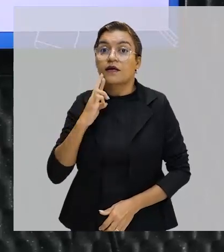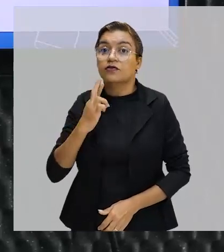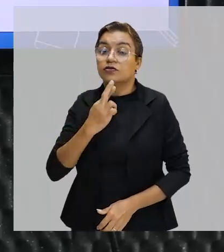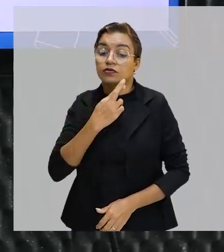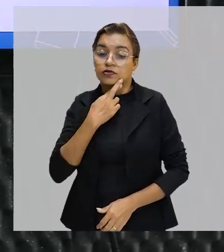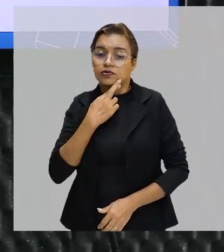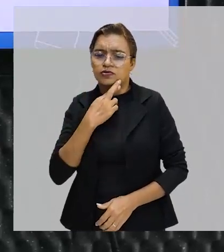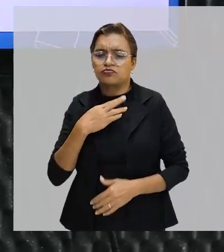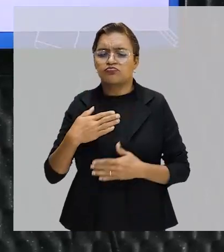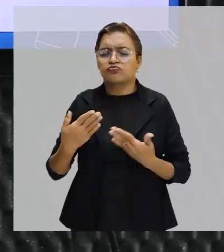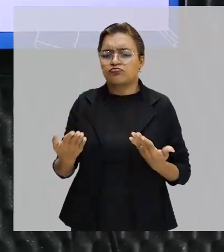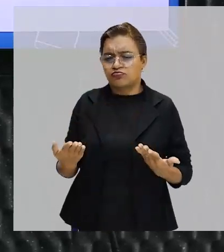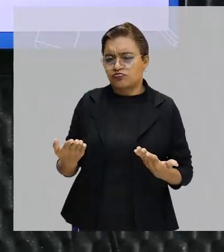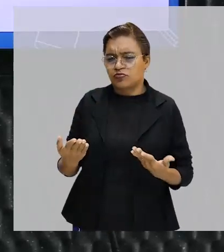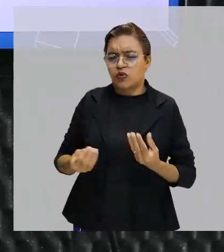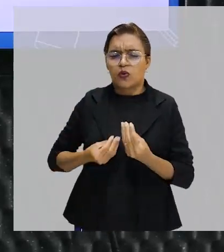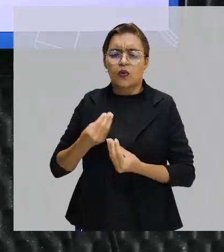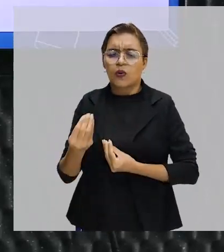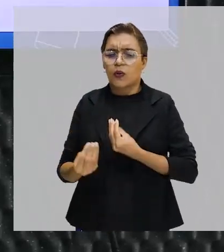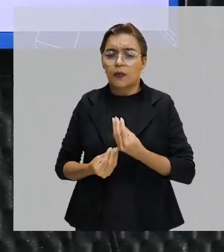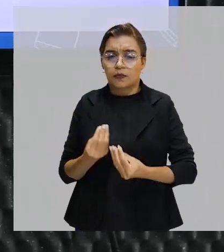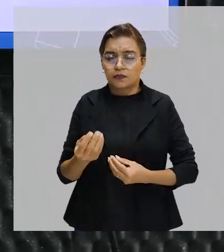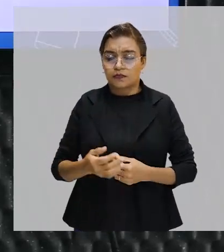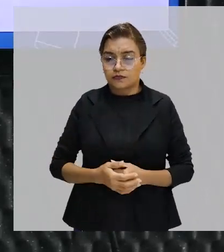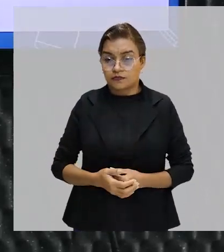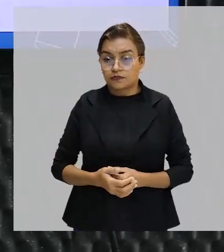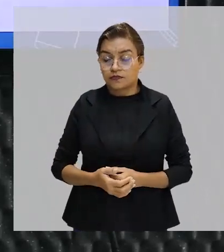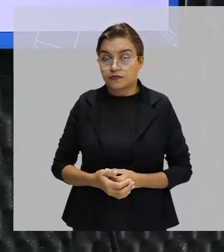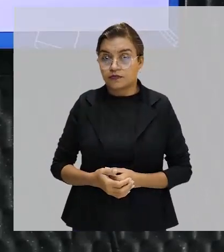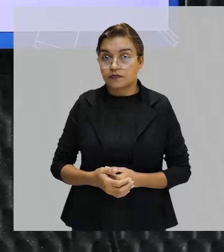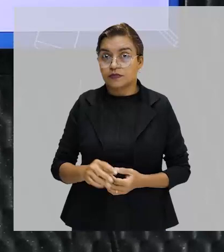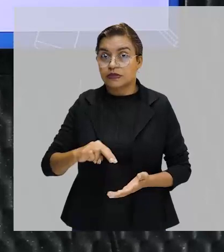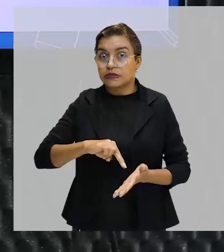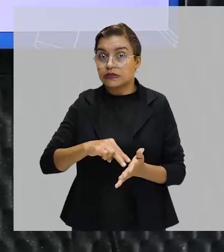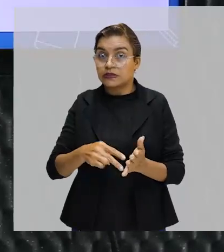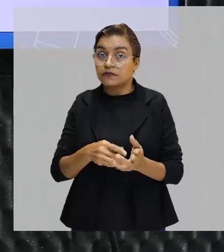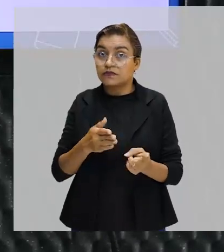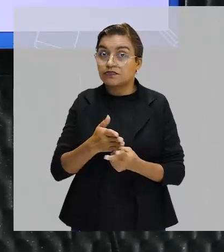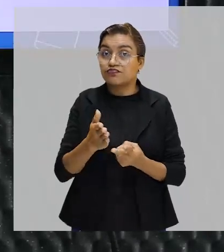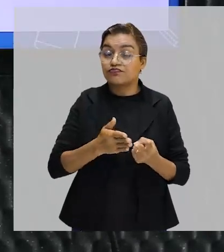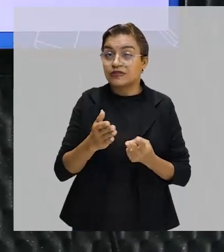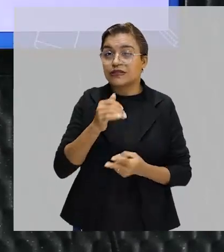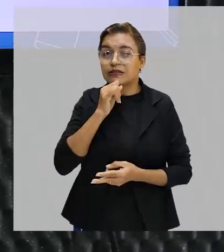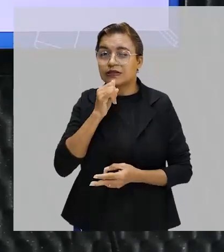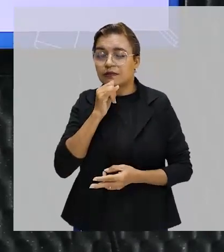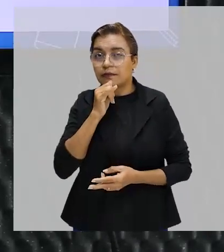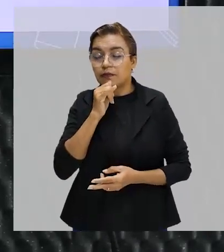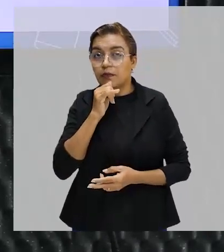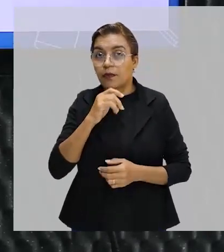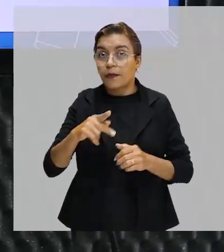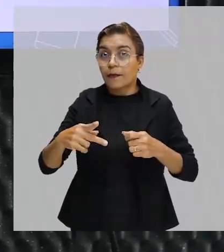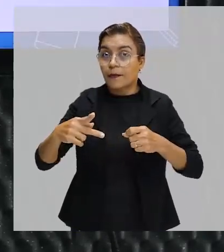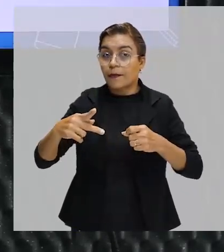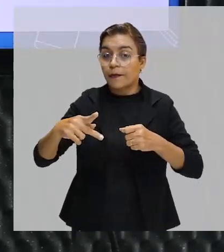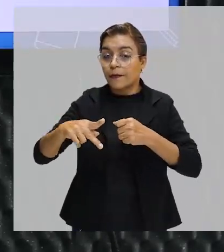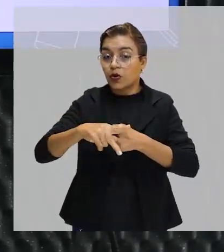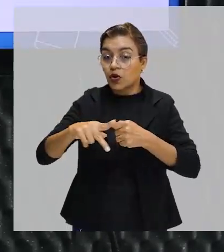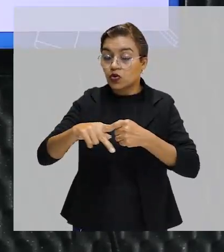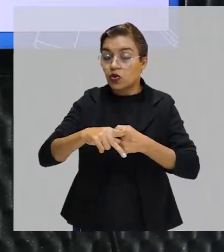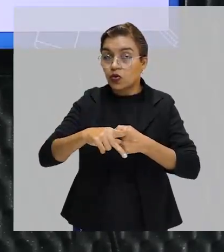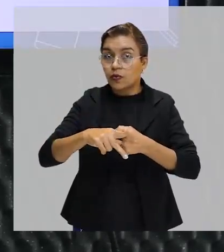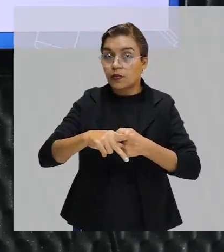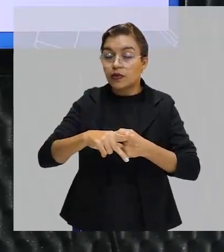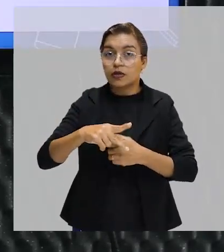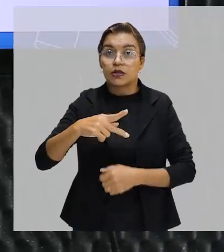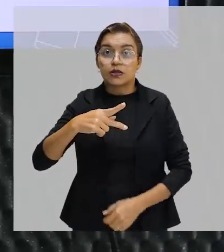ele causou uma ambiguidade. Então, esse pronome possessivo sua, né, ele causa muita ambiguidade. Então, muito cuidado quando vocês